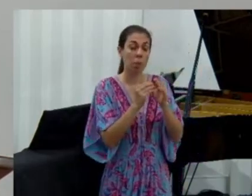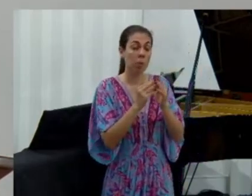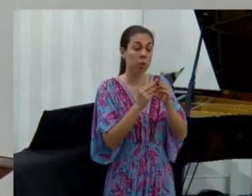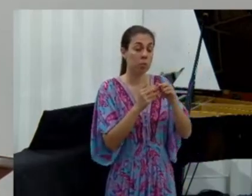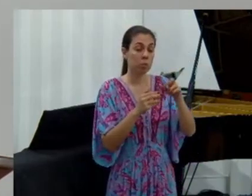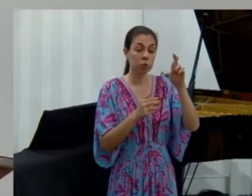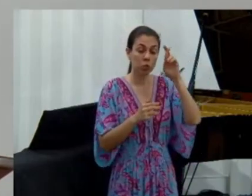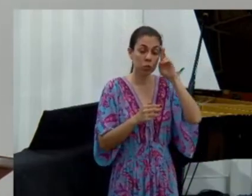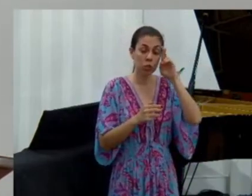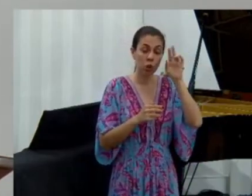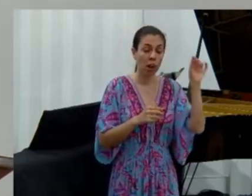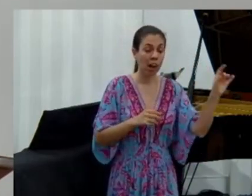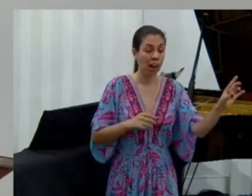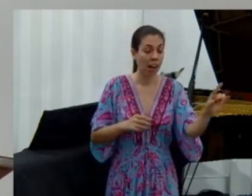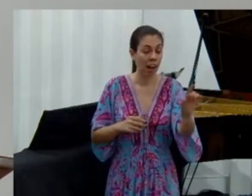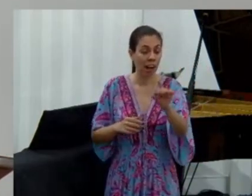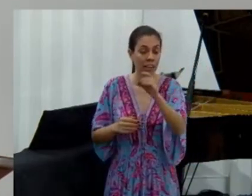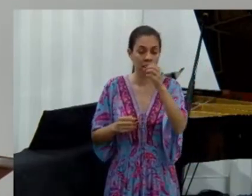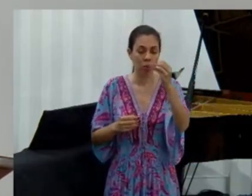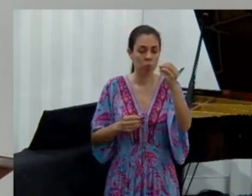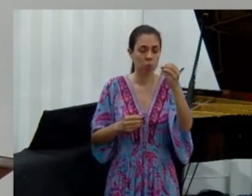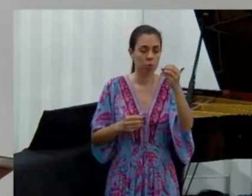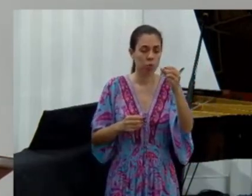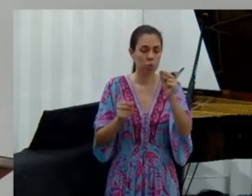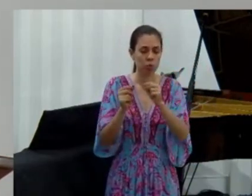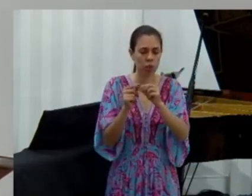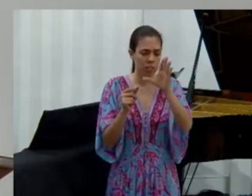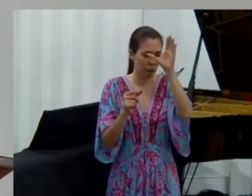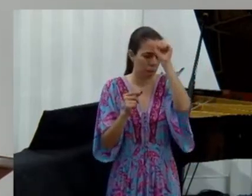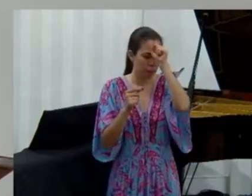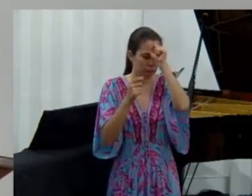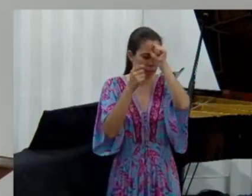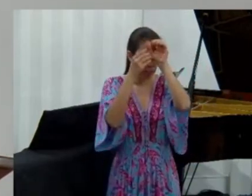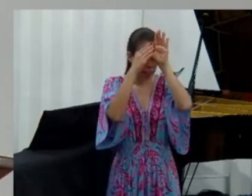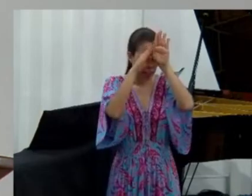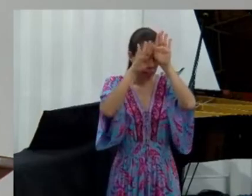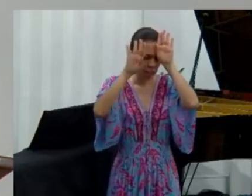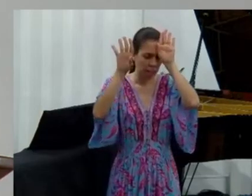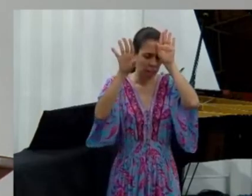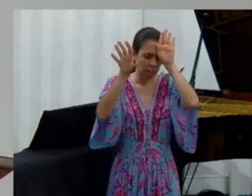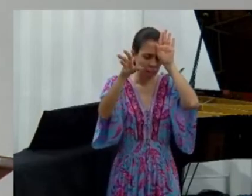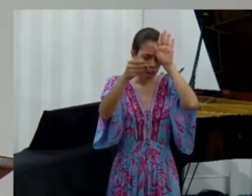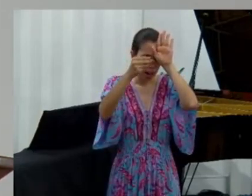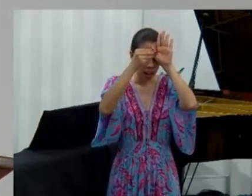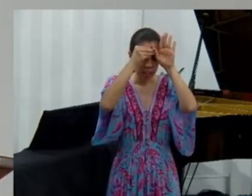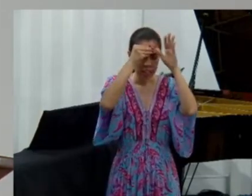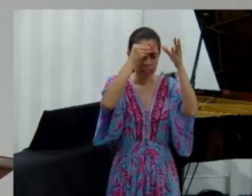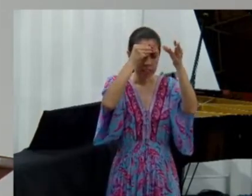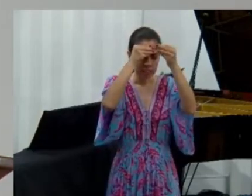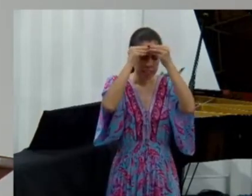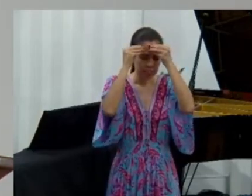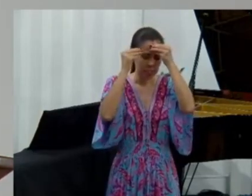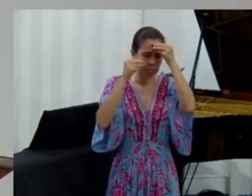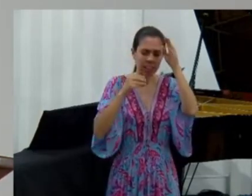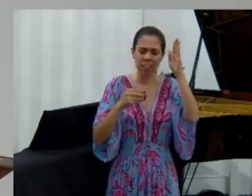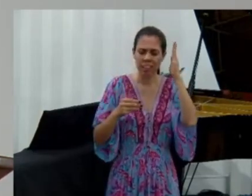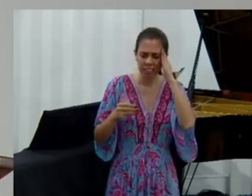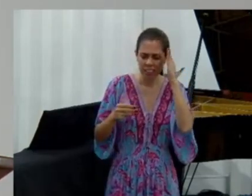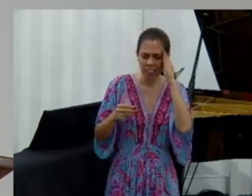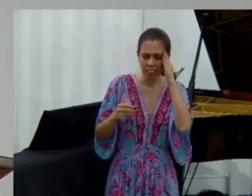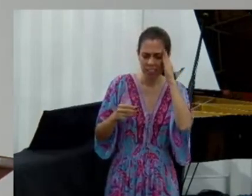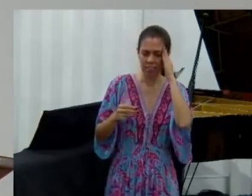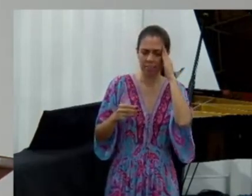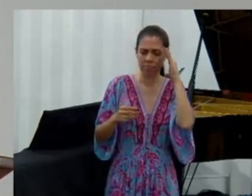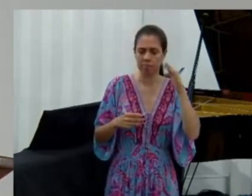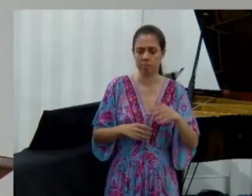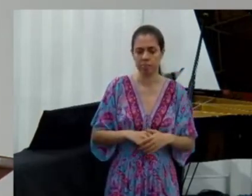ainda, nós clamamos, ó Pai, que o Senhor mostre que há um destino que a parte de Cristo não é um bom destino, é